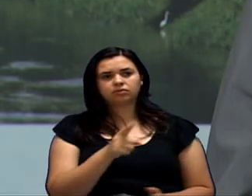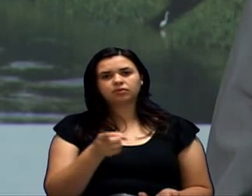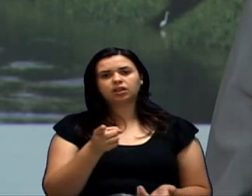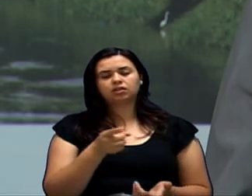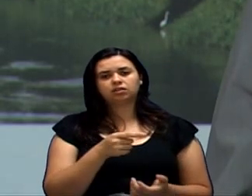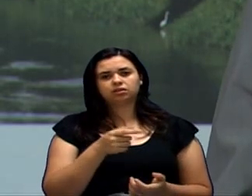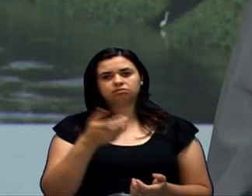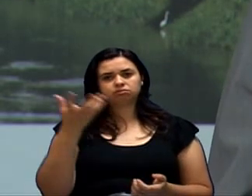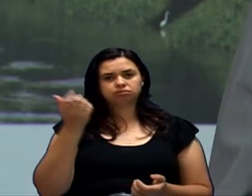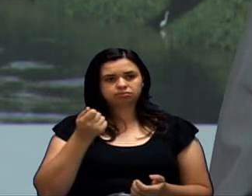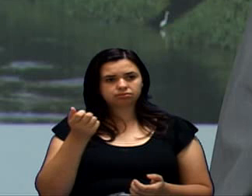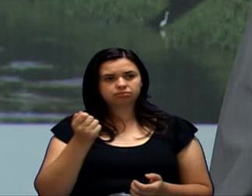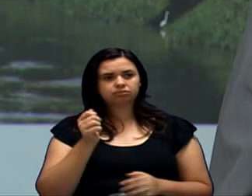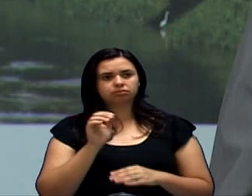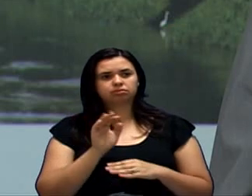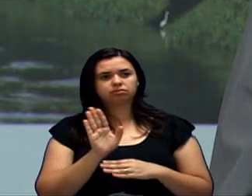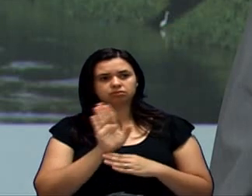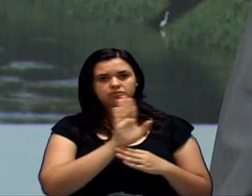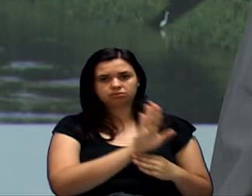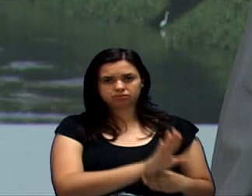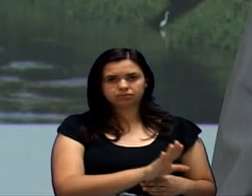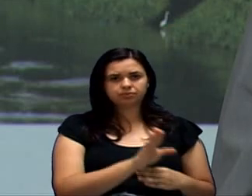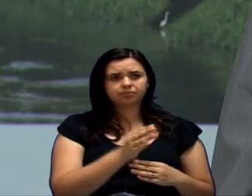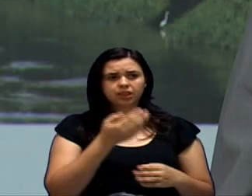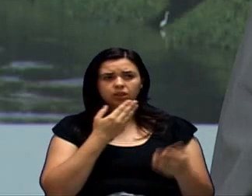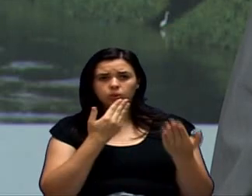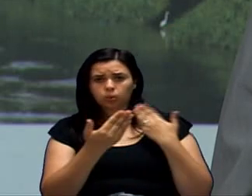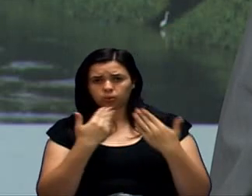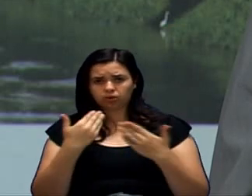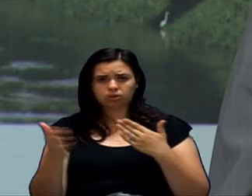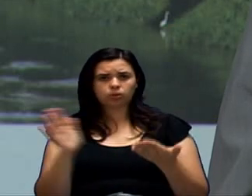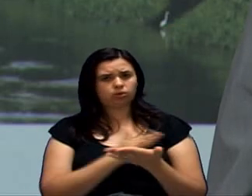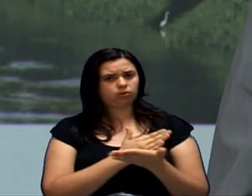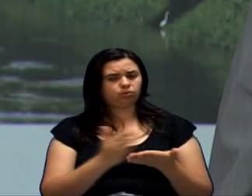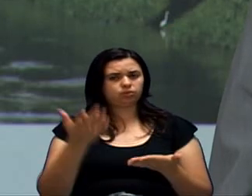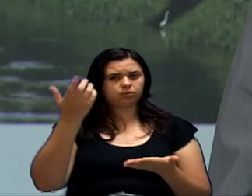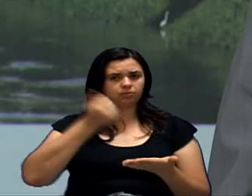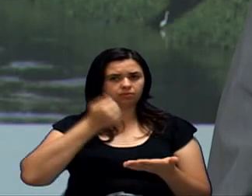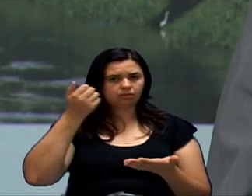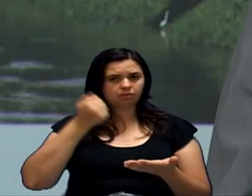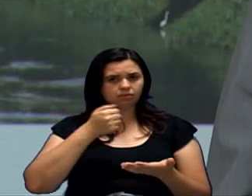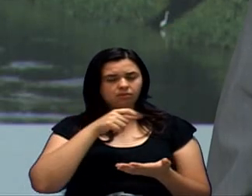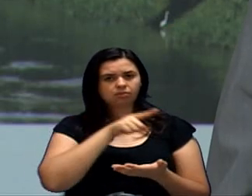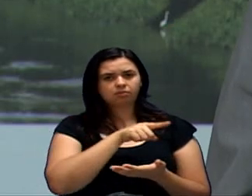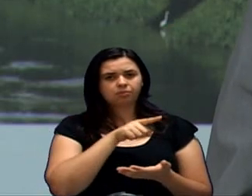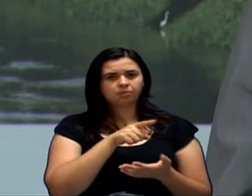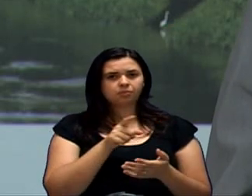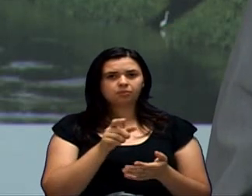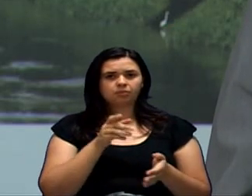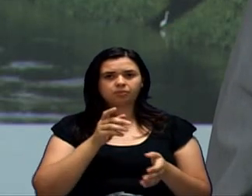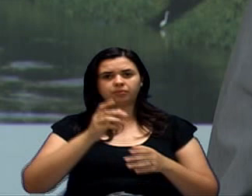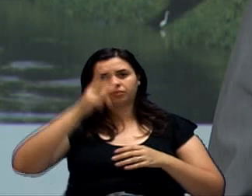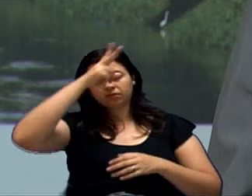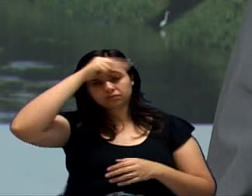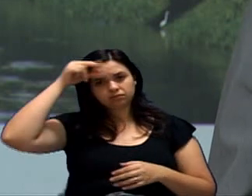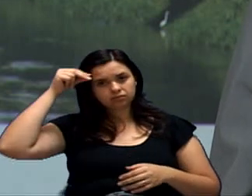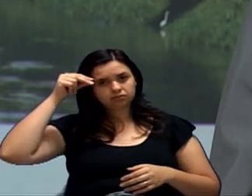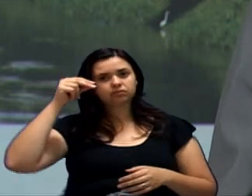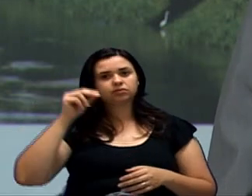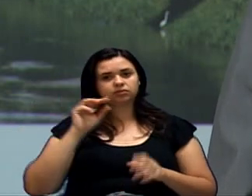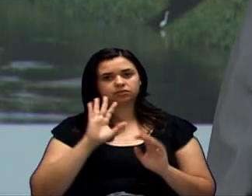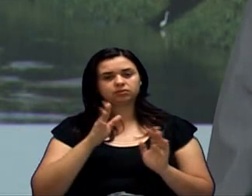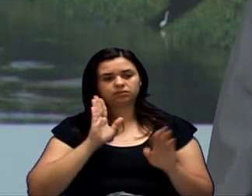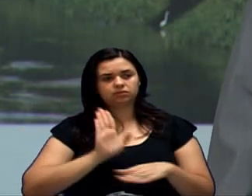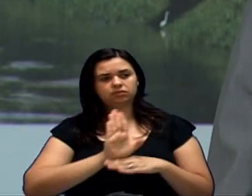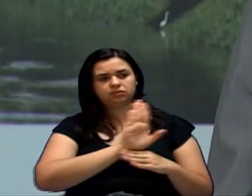alguns funcionários aposentados da Fundação, da Prefeitura, e que ajudaram